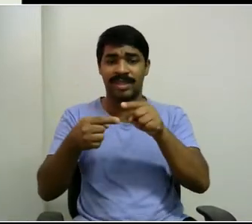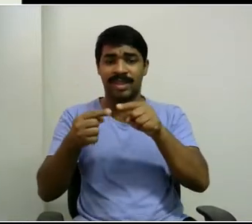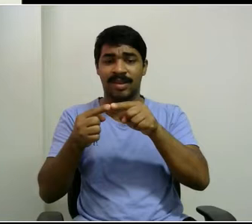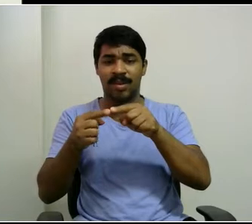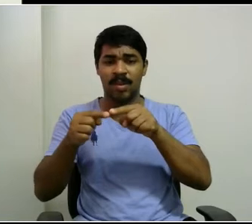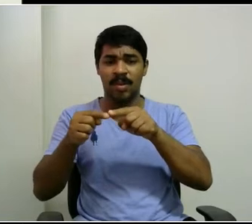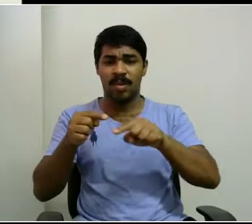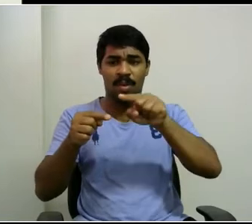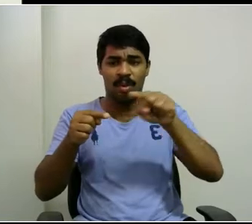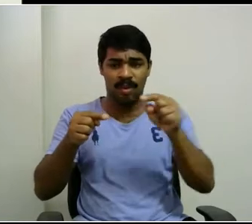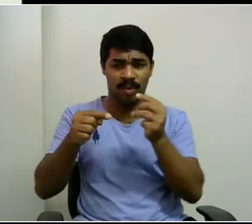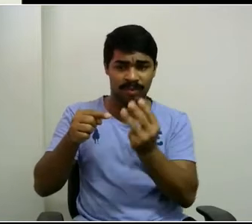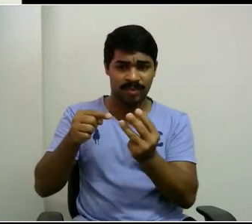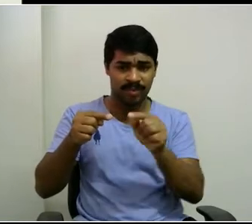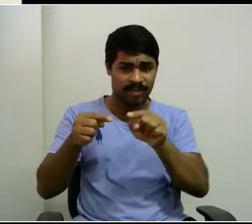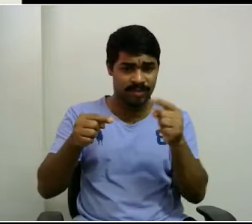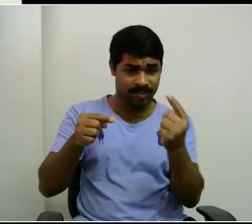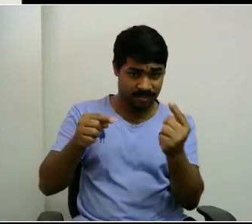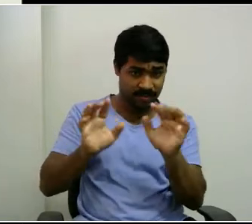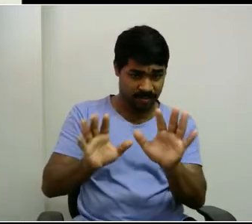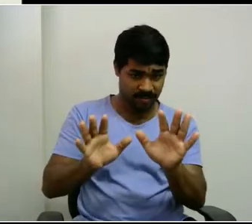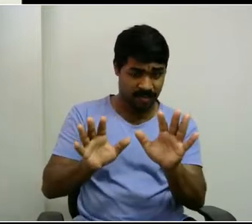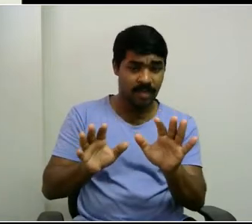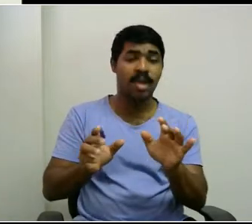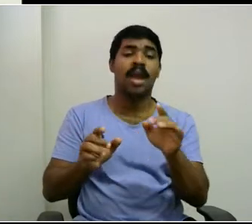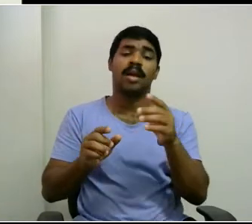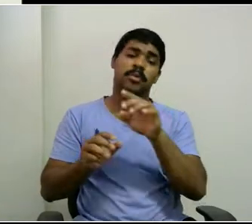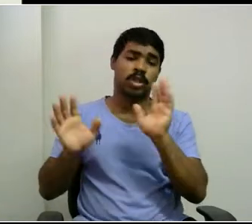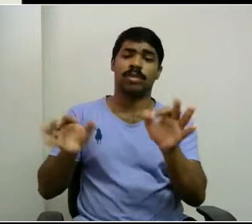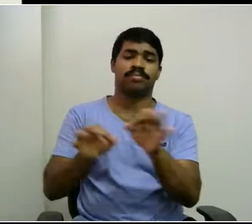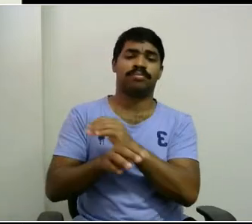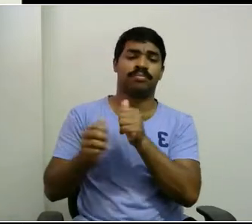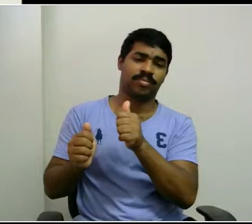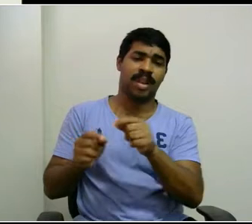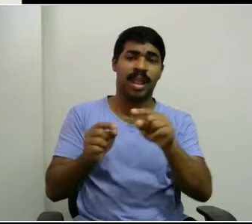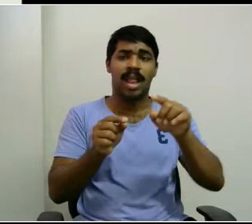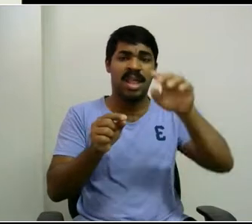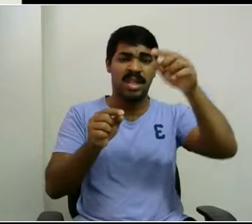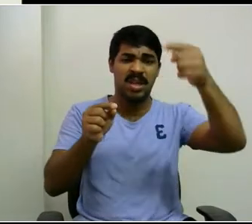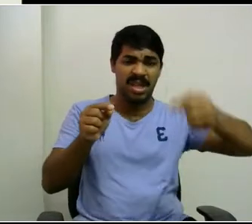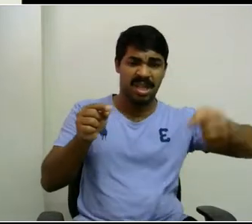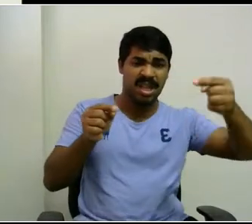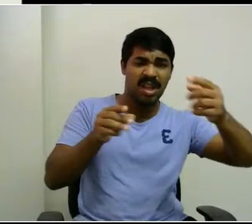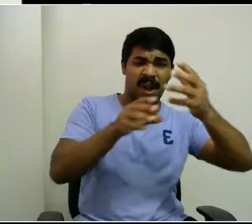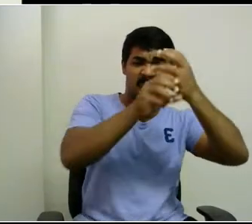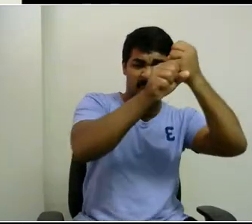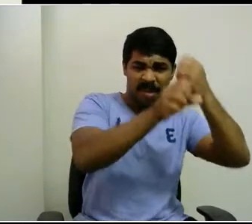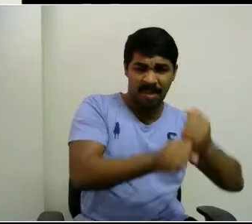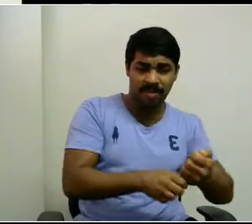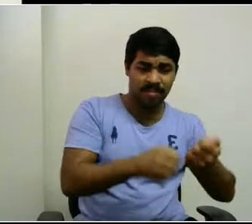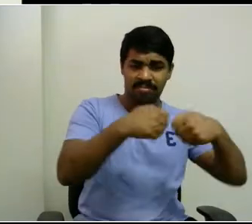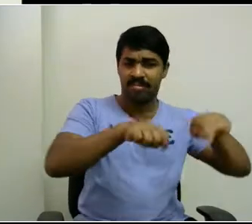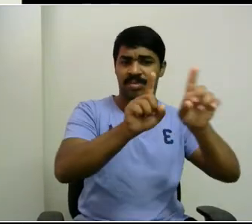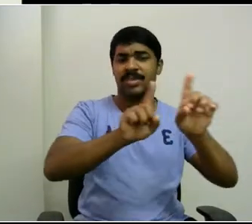que aparecer uma fração embaixo, uma fração e embaixo no denominador aparecer uma raiz. Então, nosso objetivo é eliminar a raiz do numerador. Como é